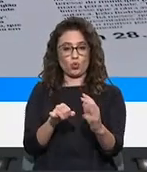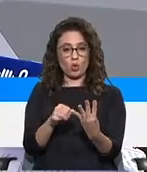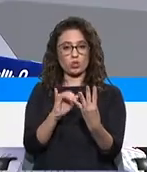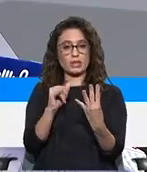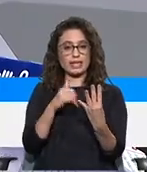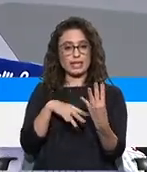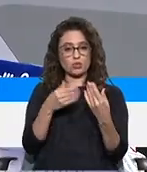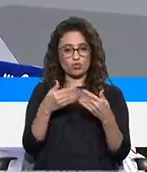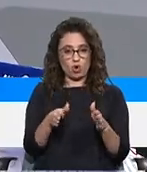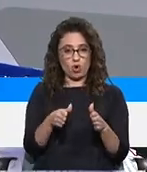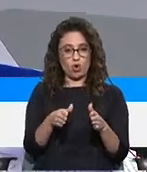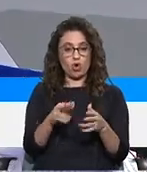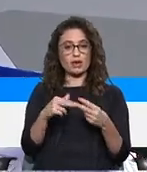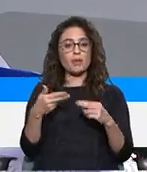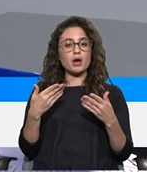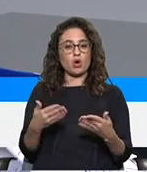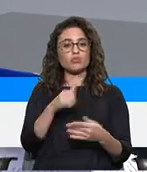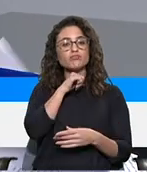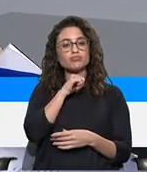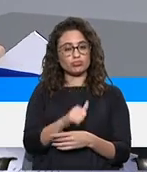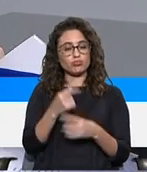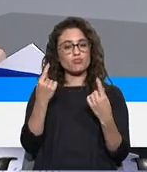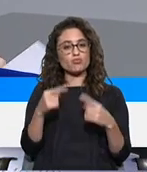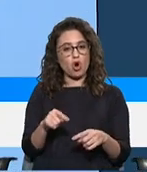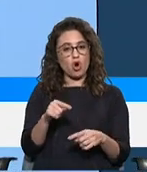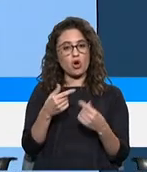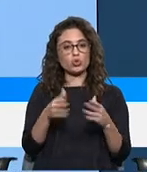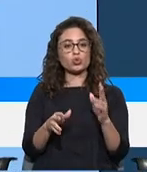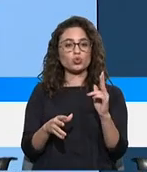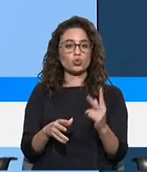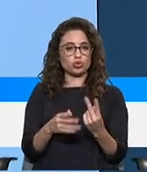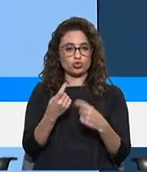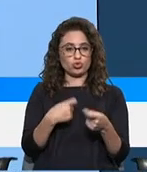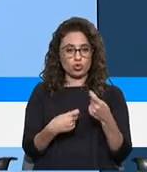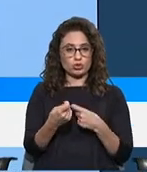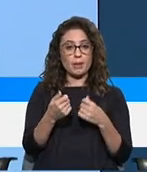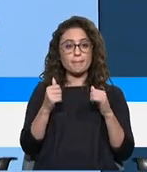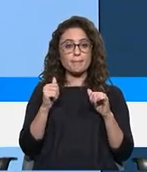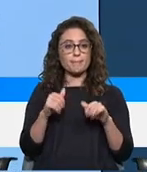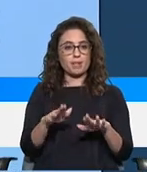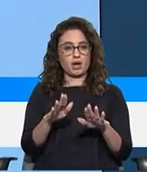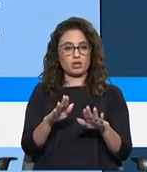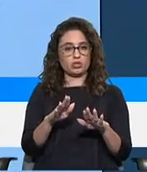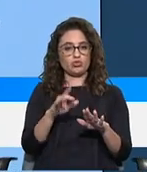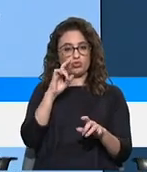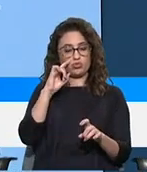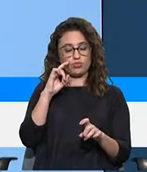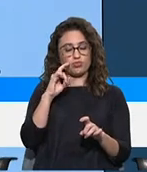queria abrir, o município apenas autorizou a abertura de duas lojas, mas com